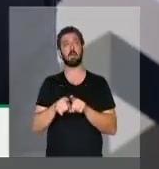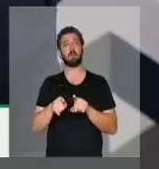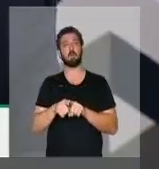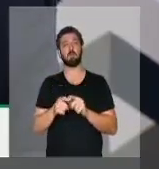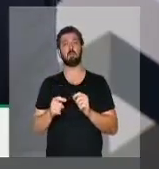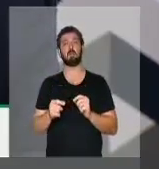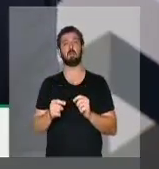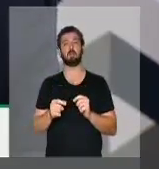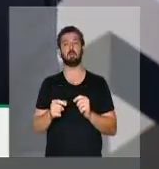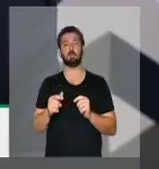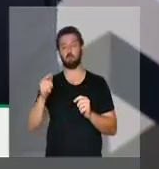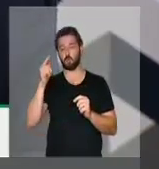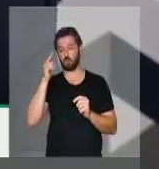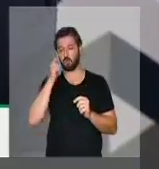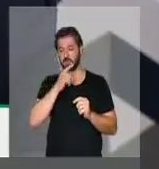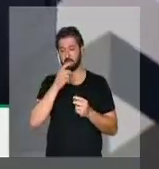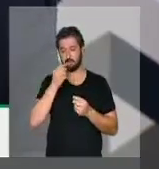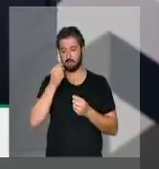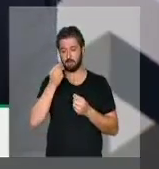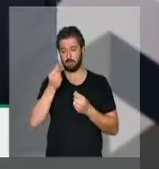que